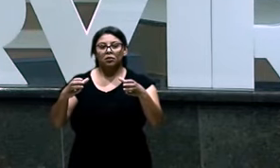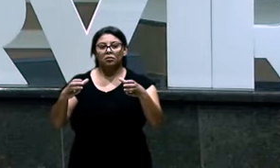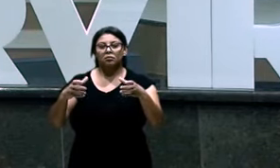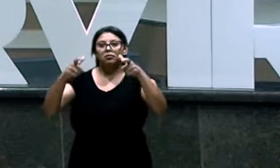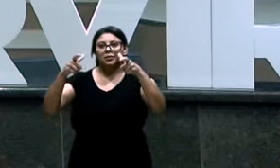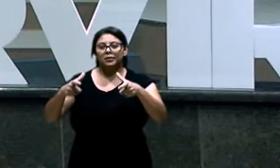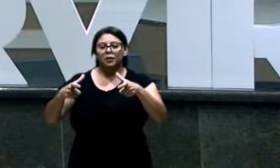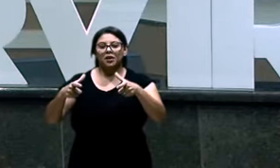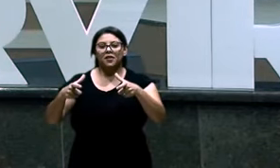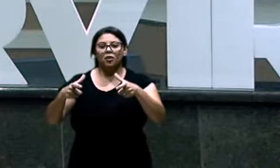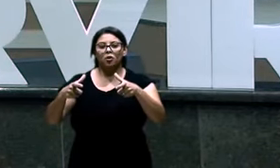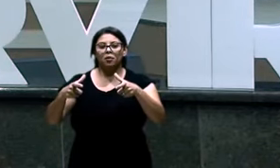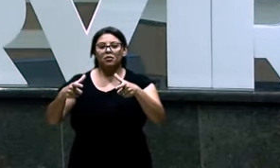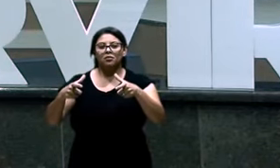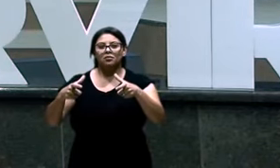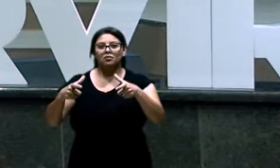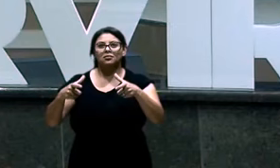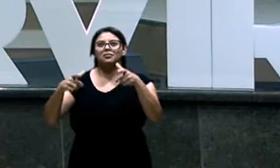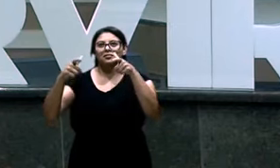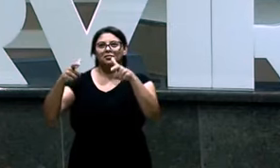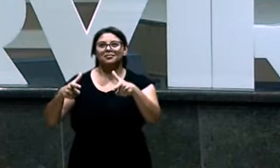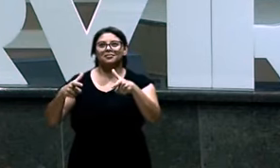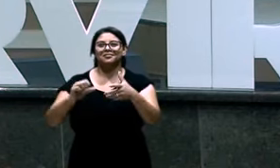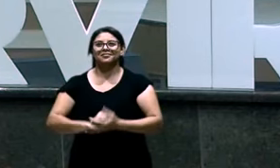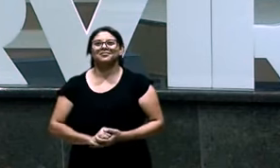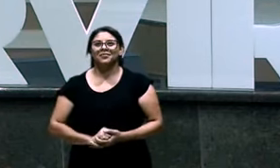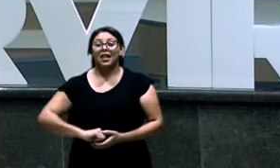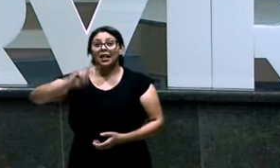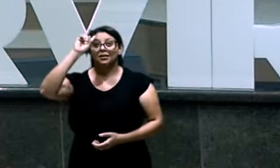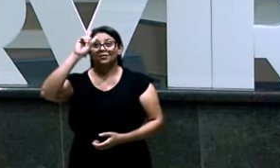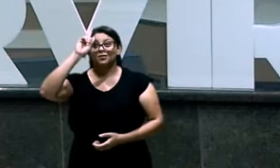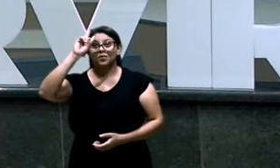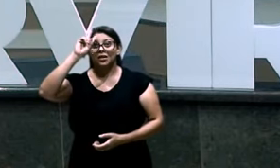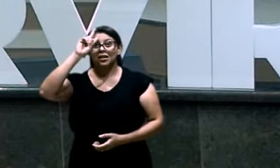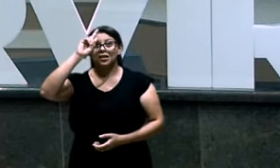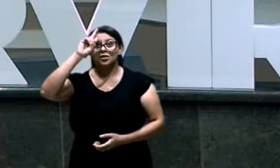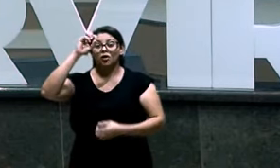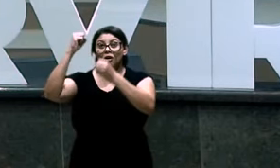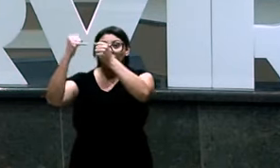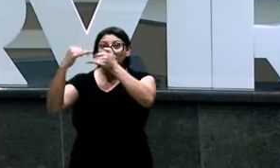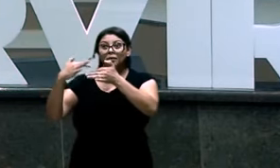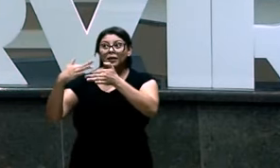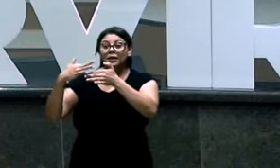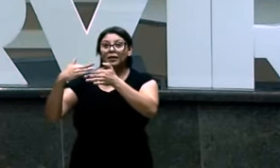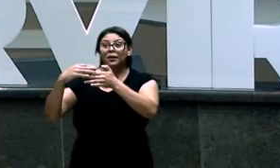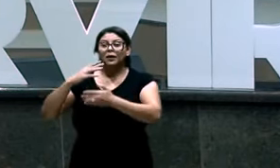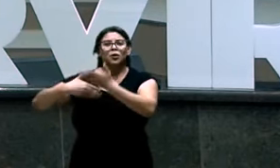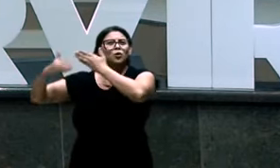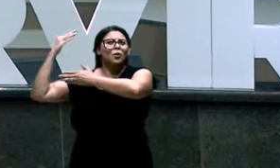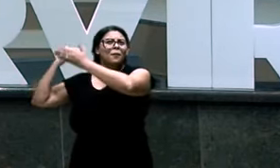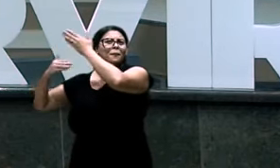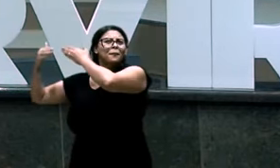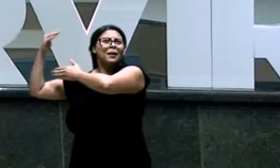Na história ele teve alguns endereços. Quando ele chamou os hebreus da escravidão do Egito e